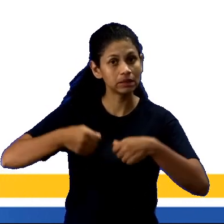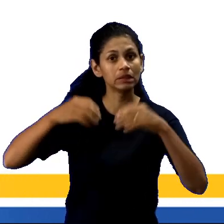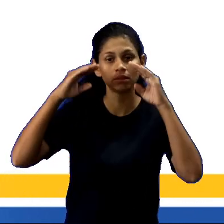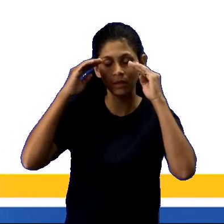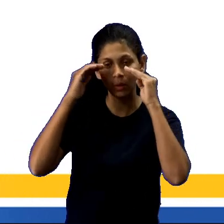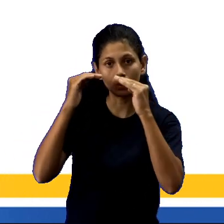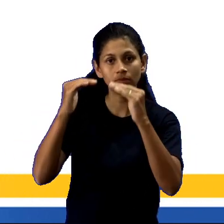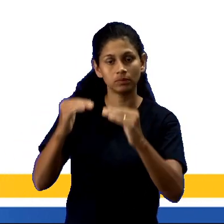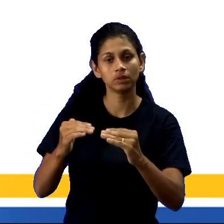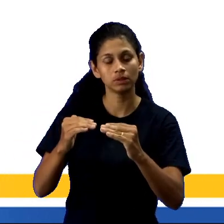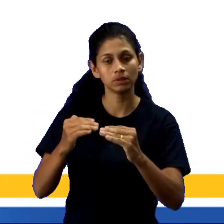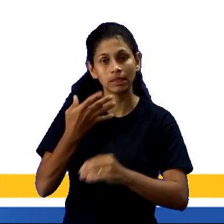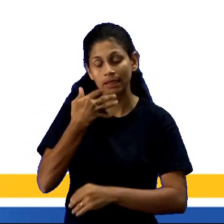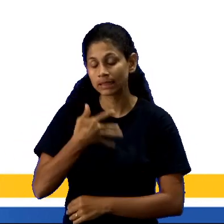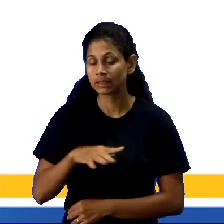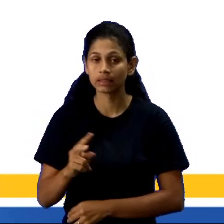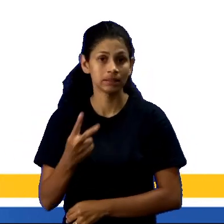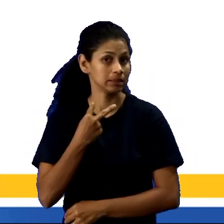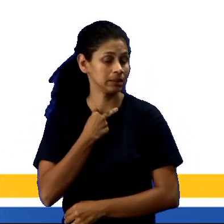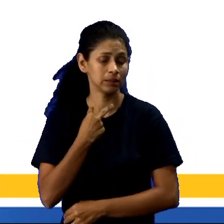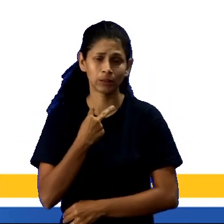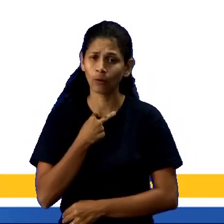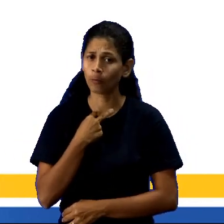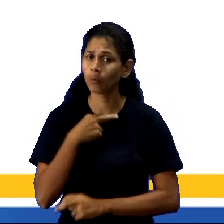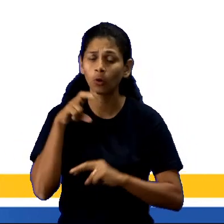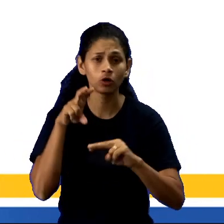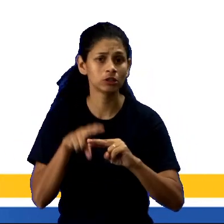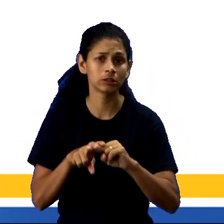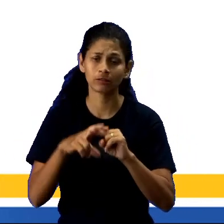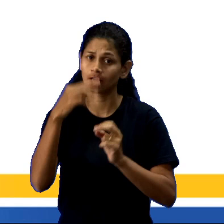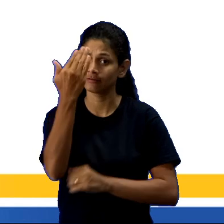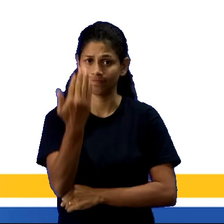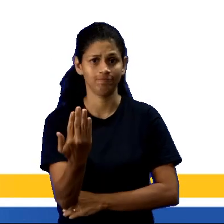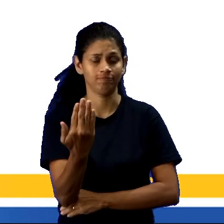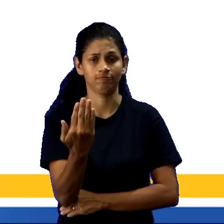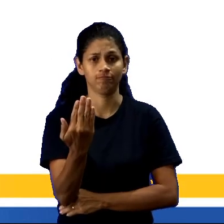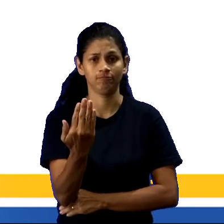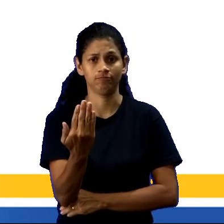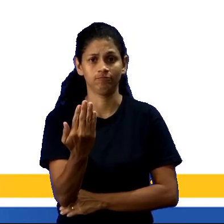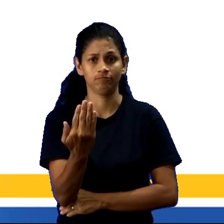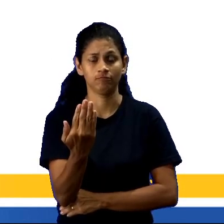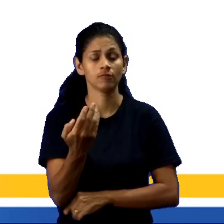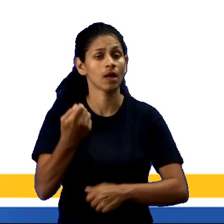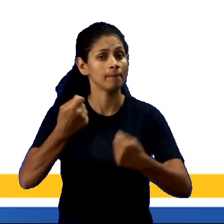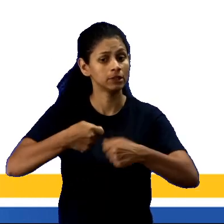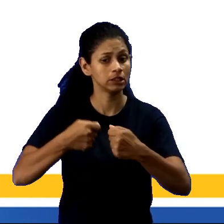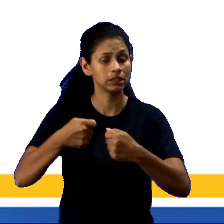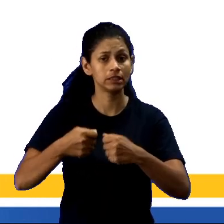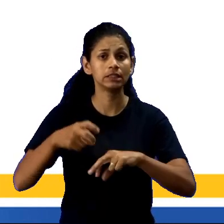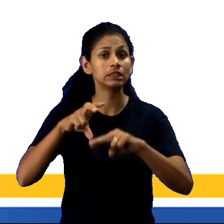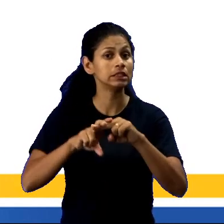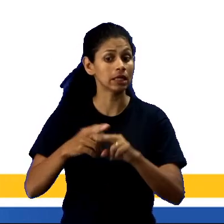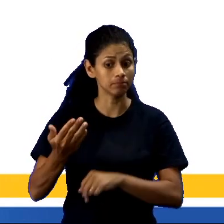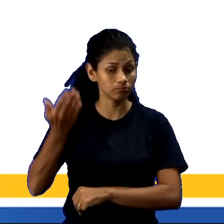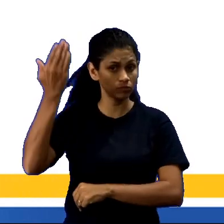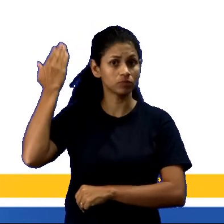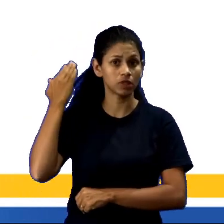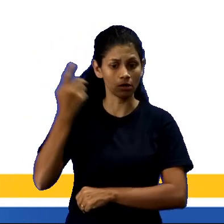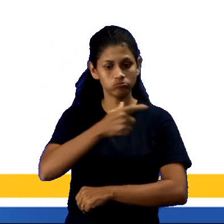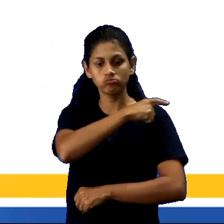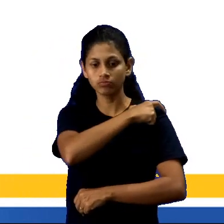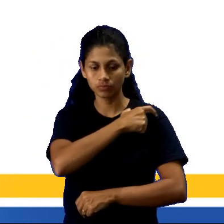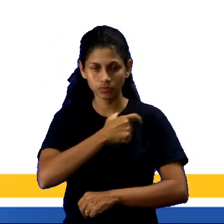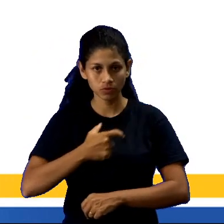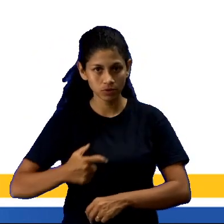tipos específicos que permitem que uma criança ande na frente. Um dos exemplos, né, que a criança vai poder andar na frente,